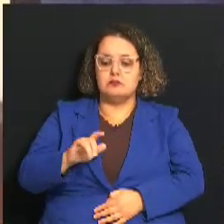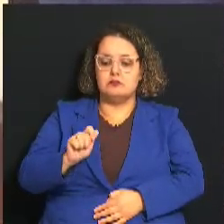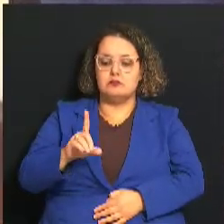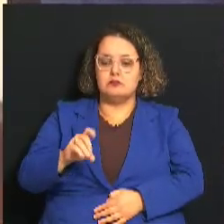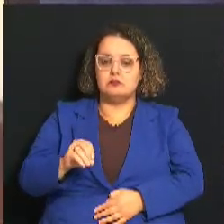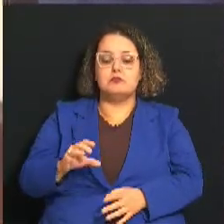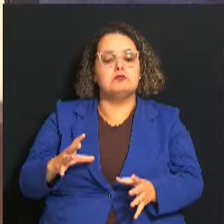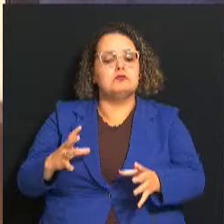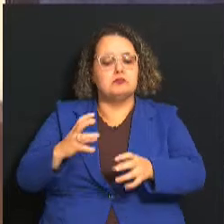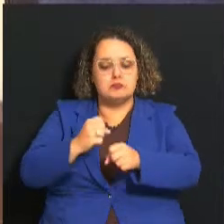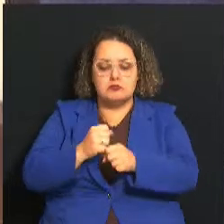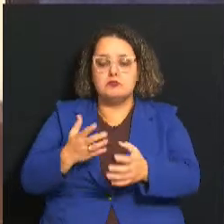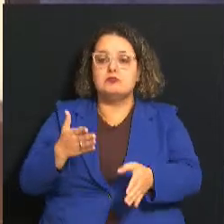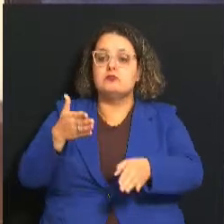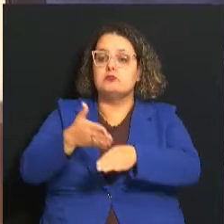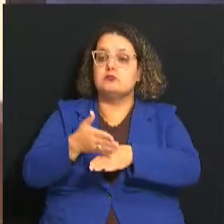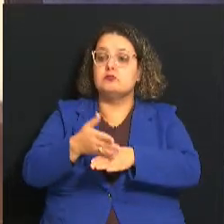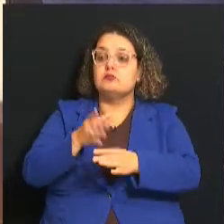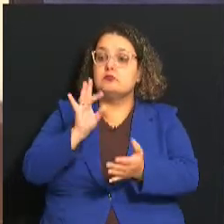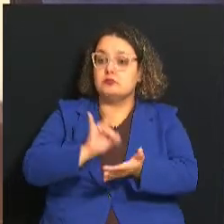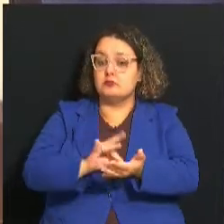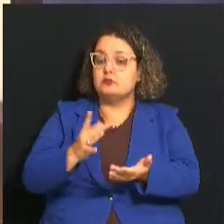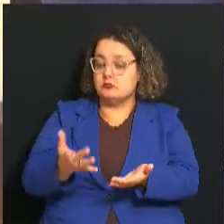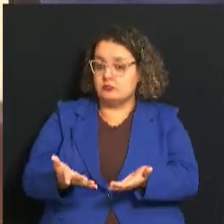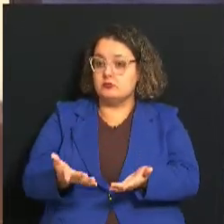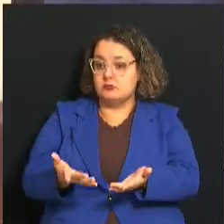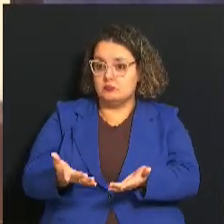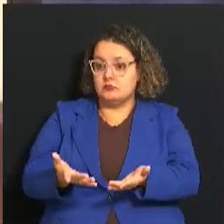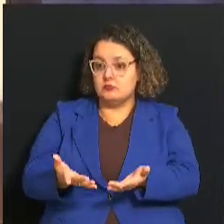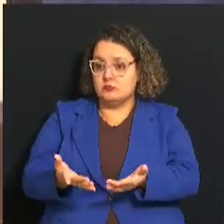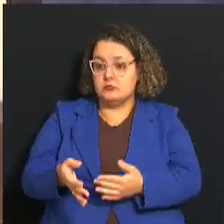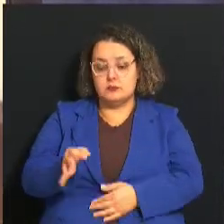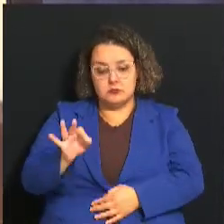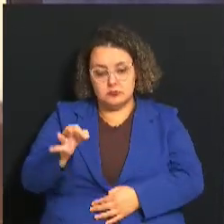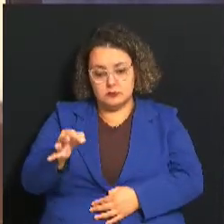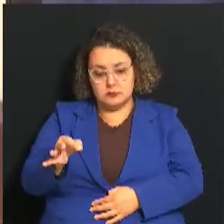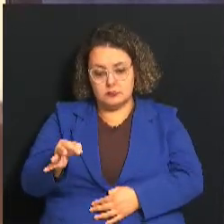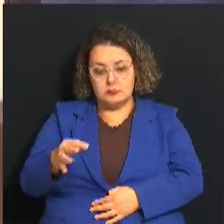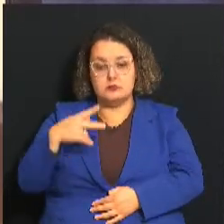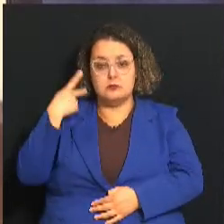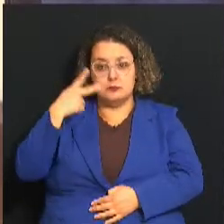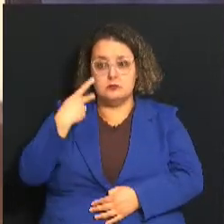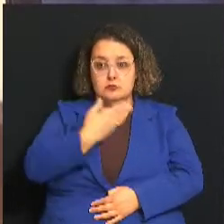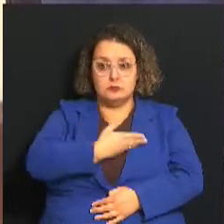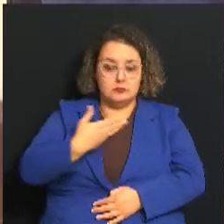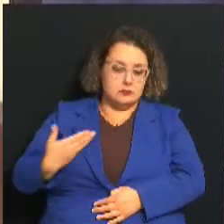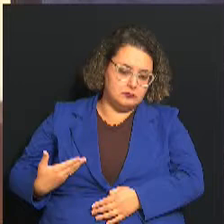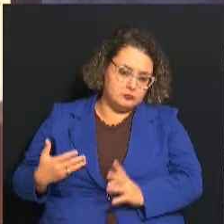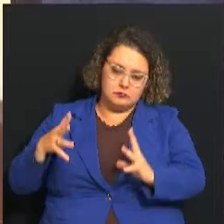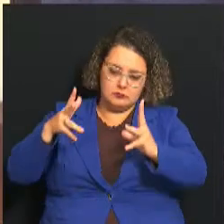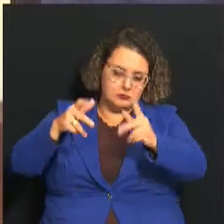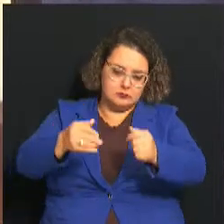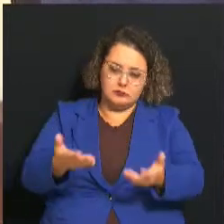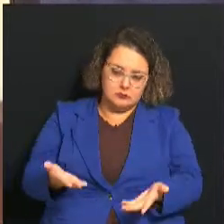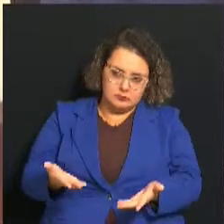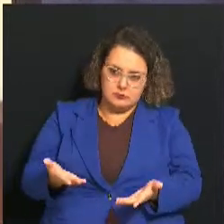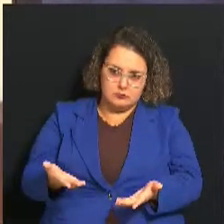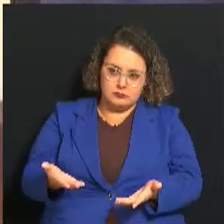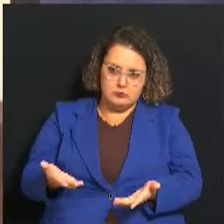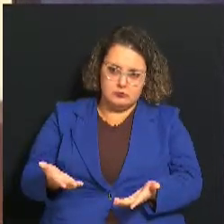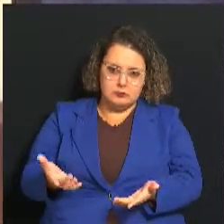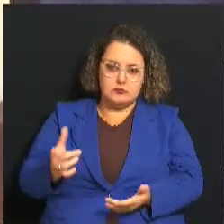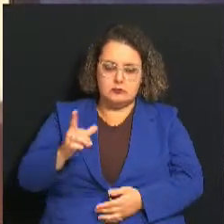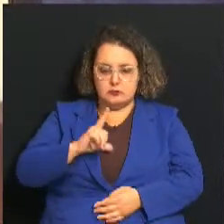completo e participando efetivamente. Assim, sem dúvida nenhuma, as políticas públicas, de modo geral, elas